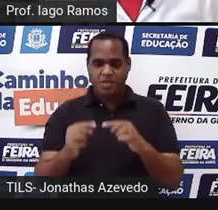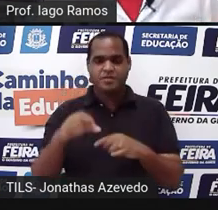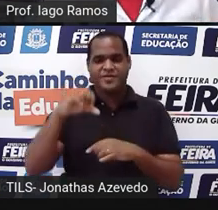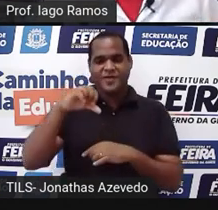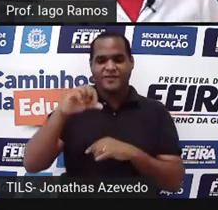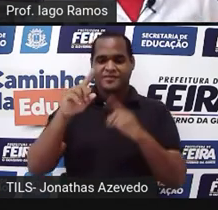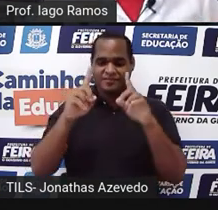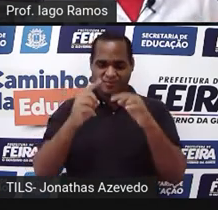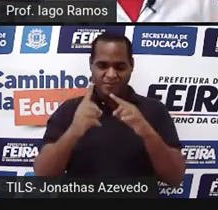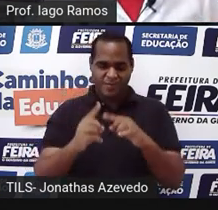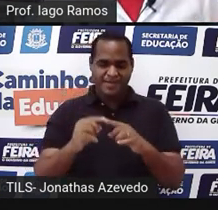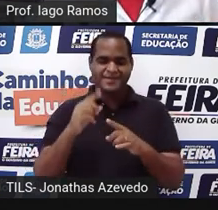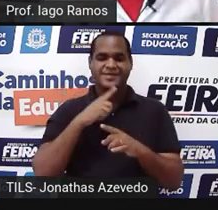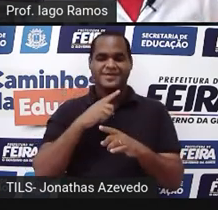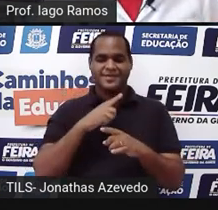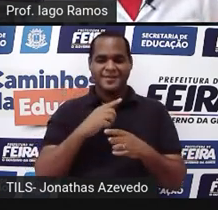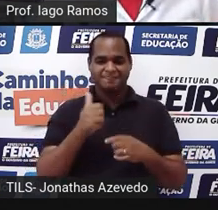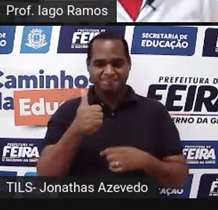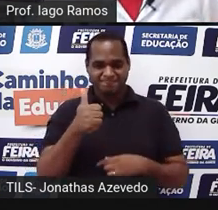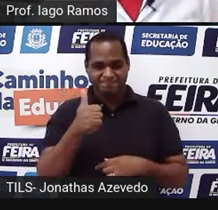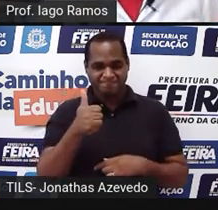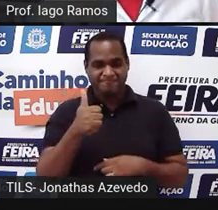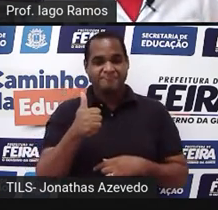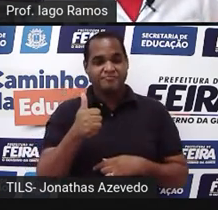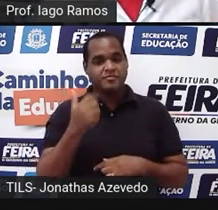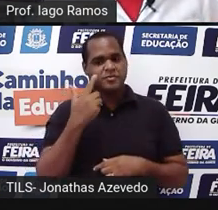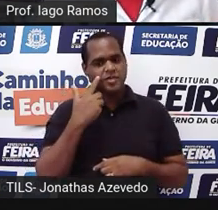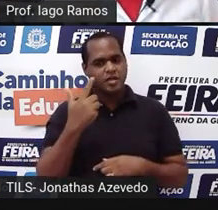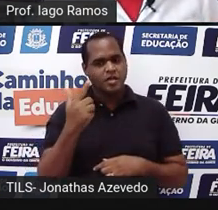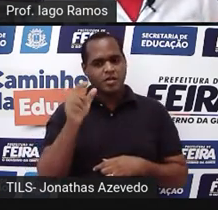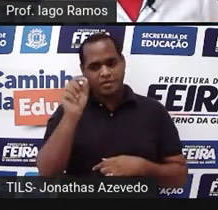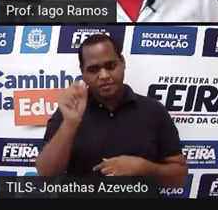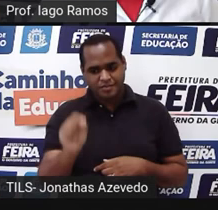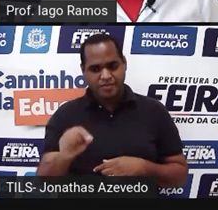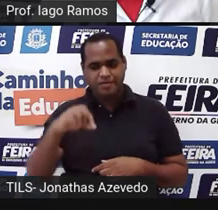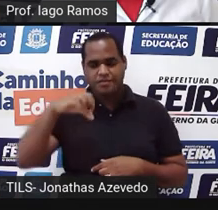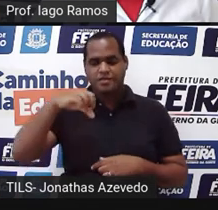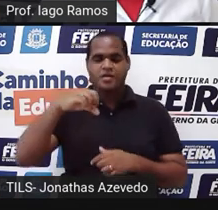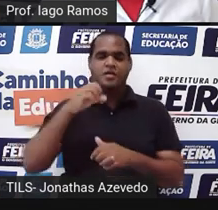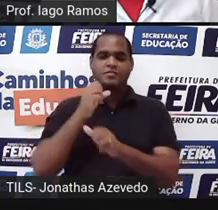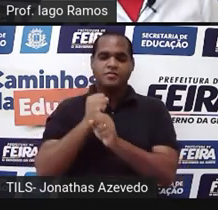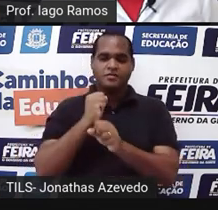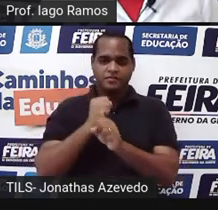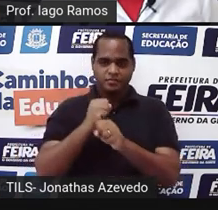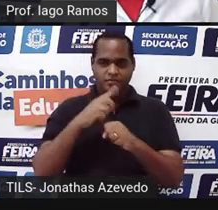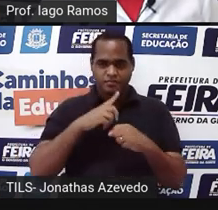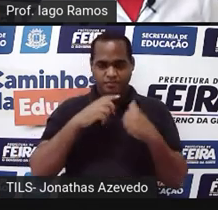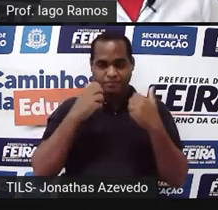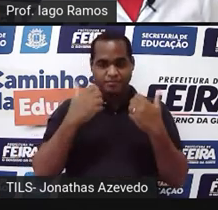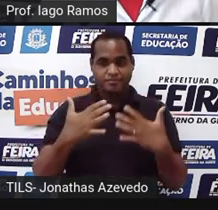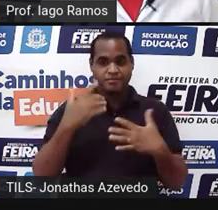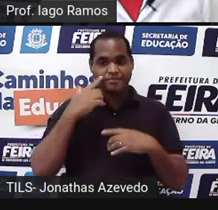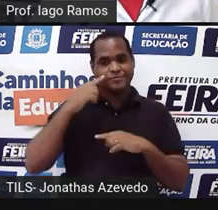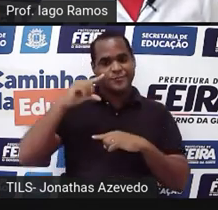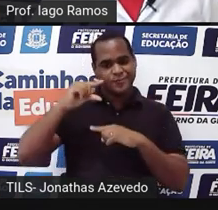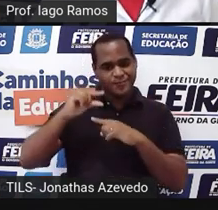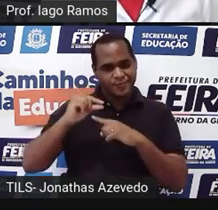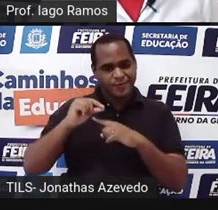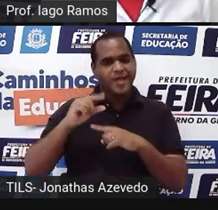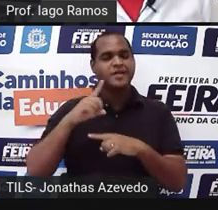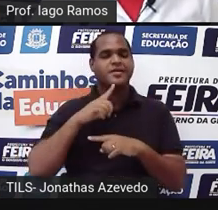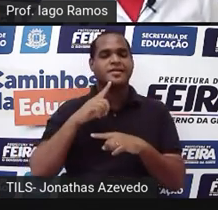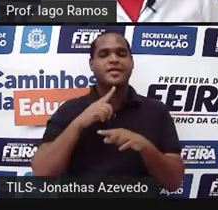9 quadradinhos, tá bom? Já os lados que medem 9, eu também vou reduzir. E eu